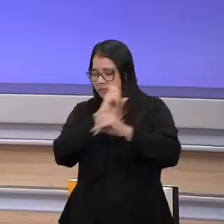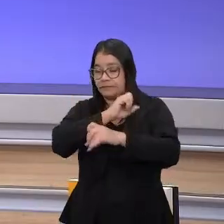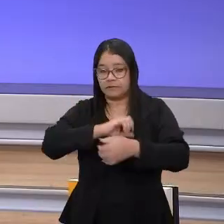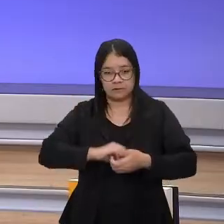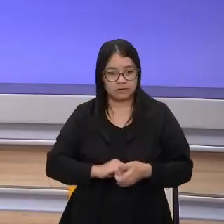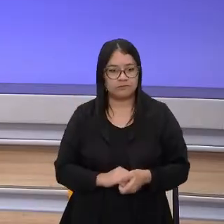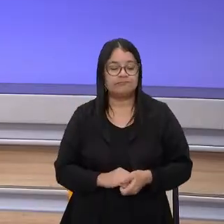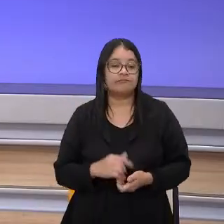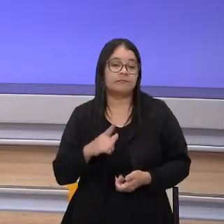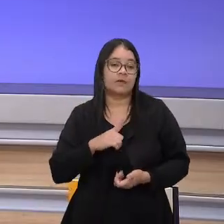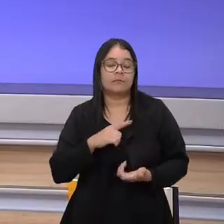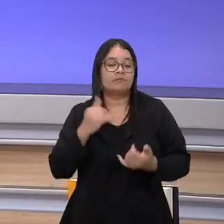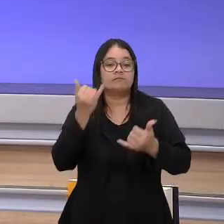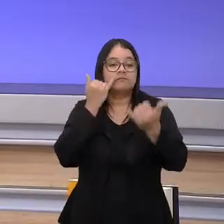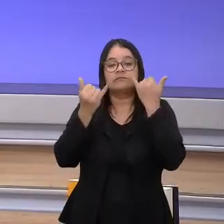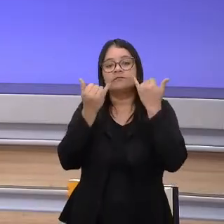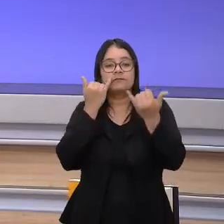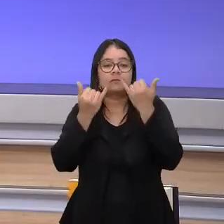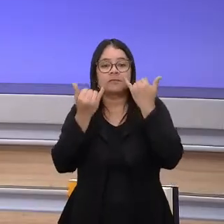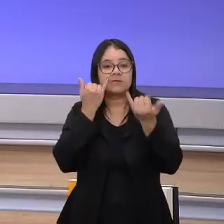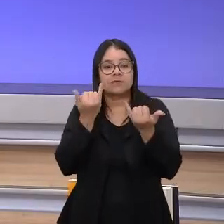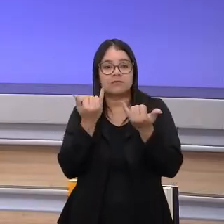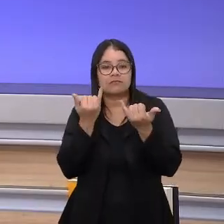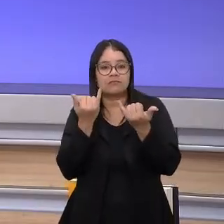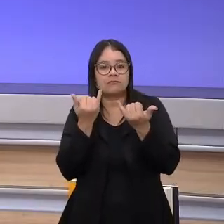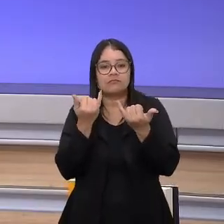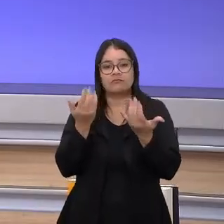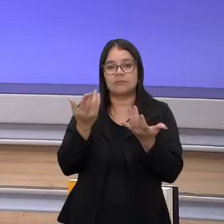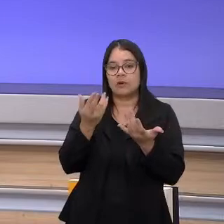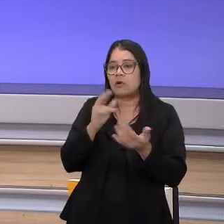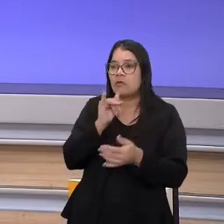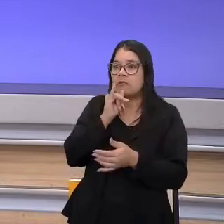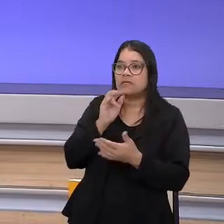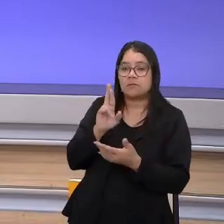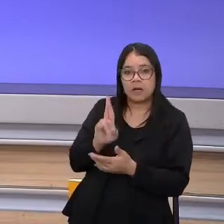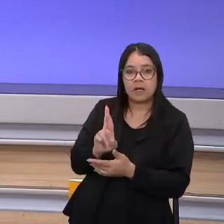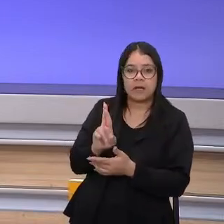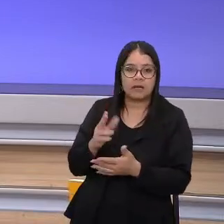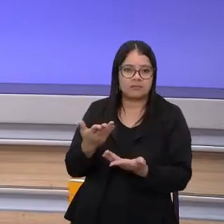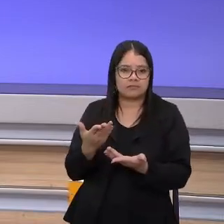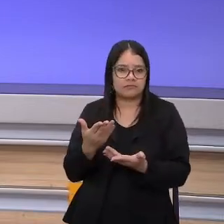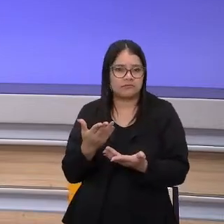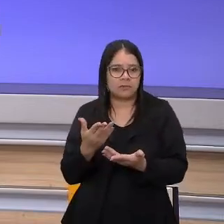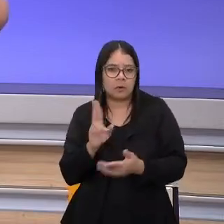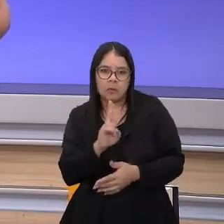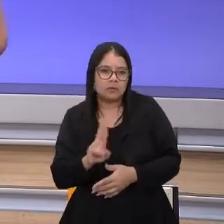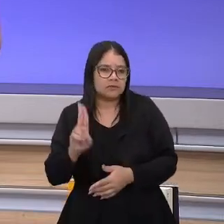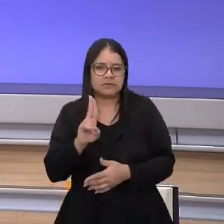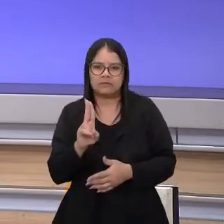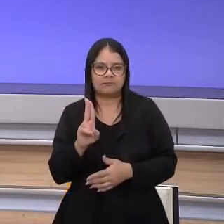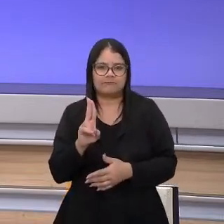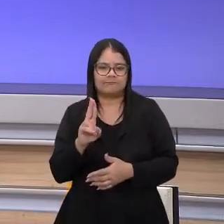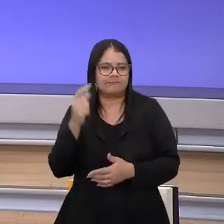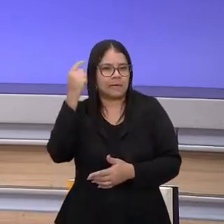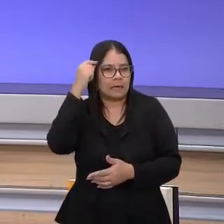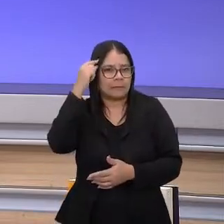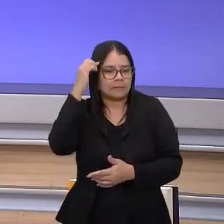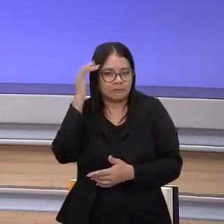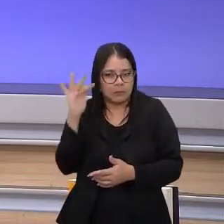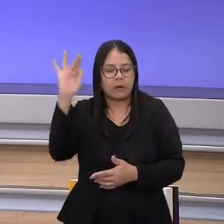Nós temos aí a informação dos R's, mas nós não reutilizamos, nós não